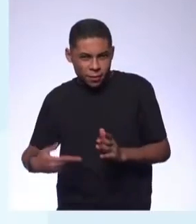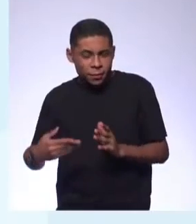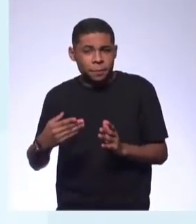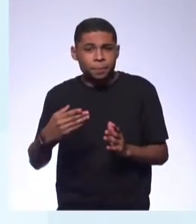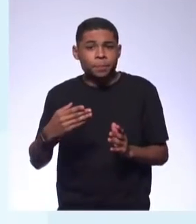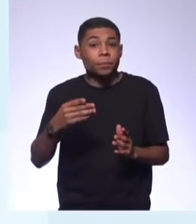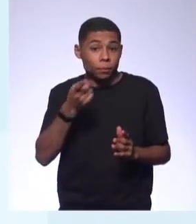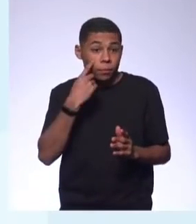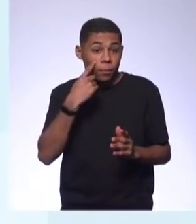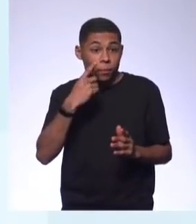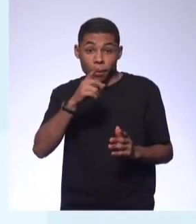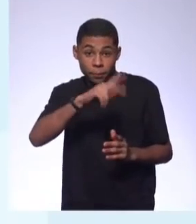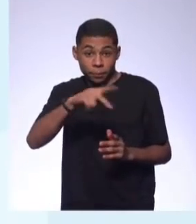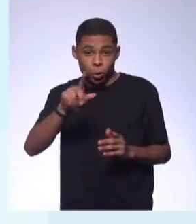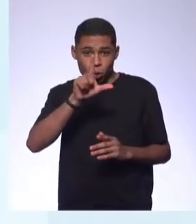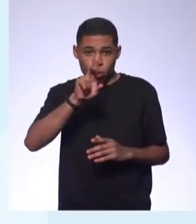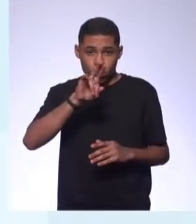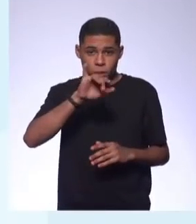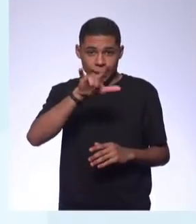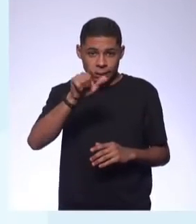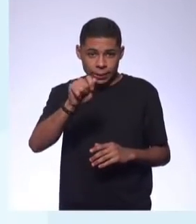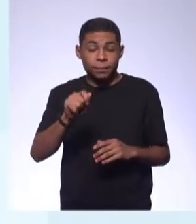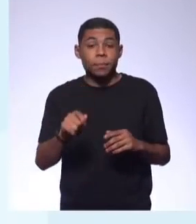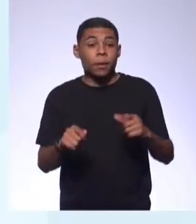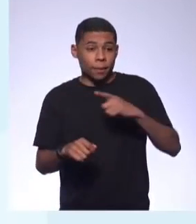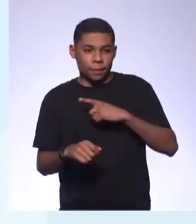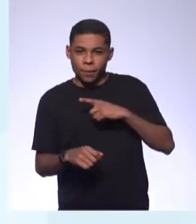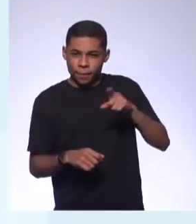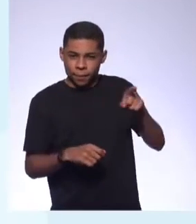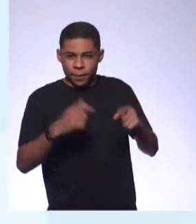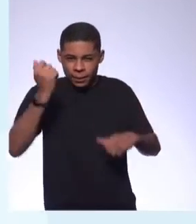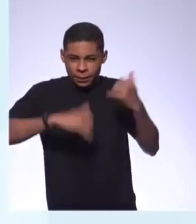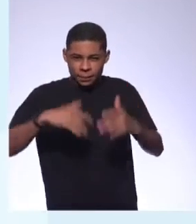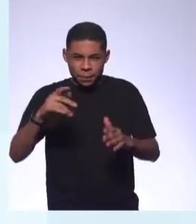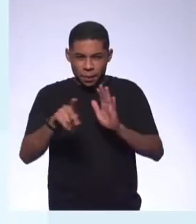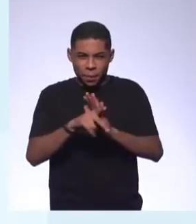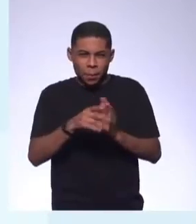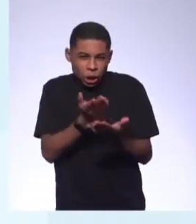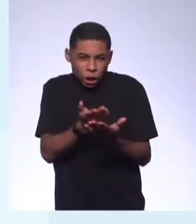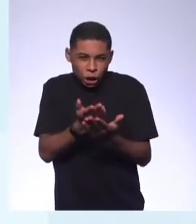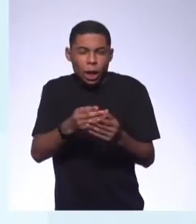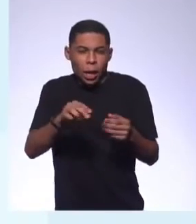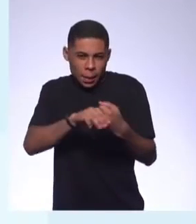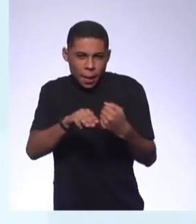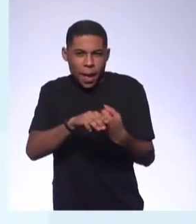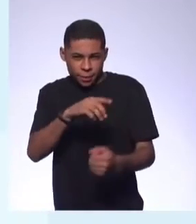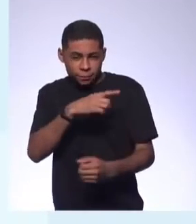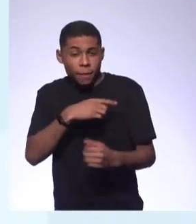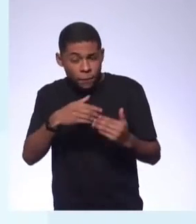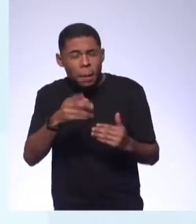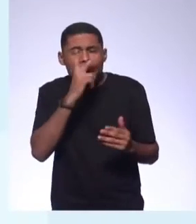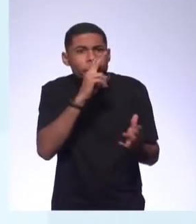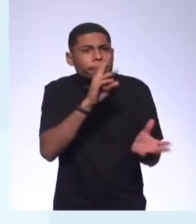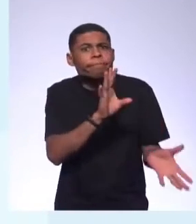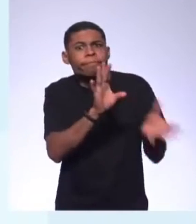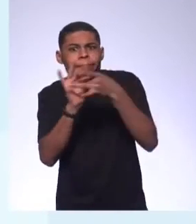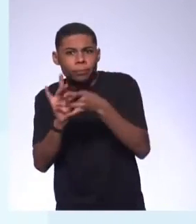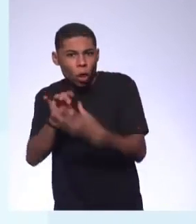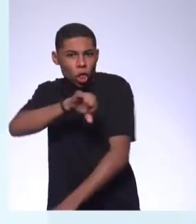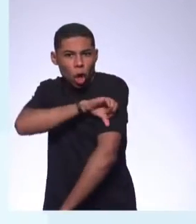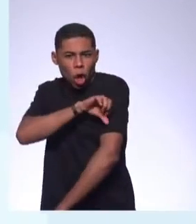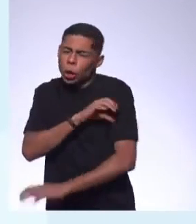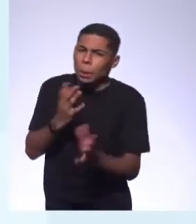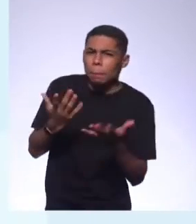estamos aqui nessa dobradinha, né, os conteúdos do ensino médio estão aí casando com os conhecimentos do 9º